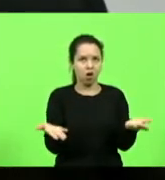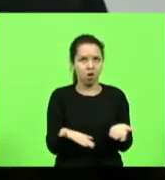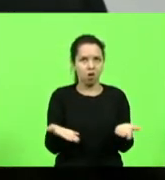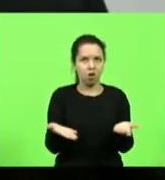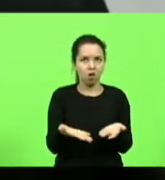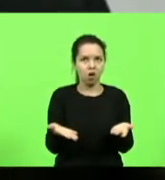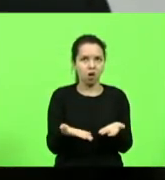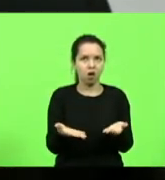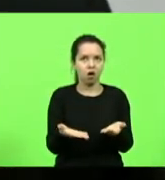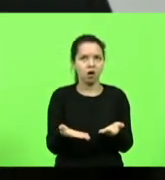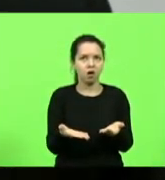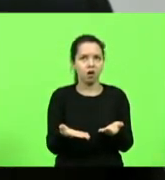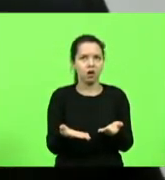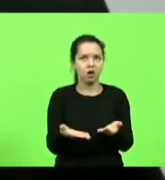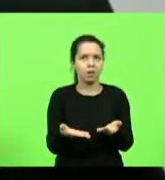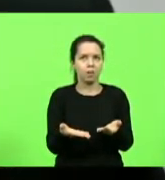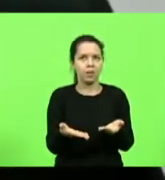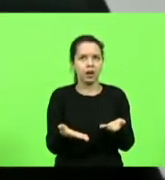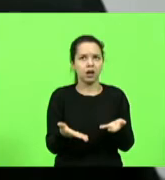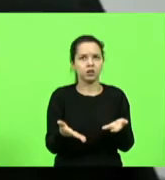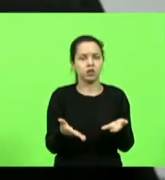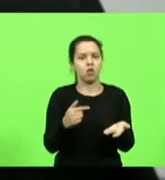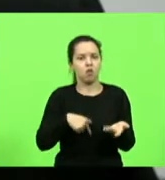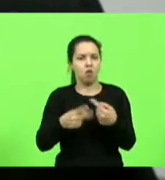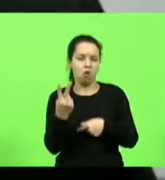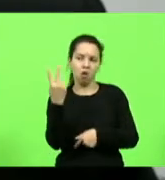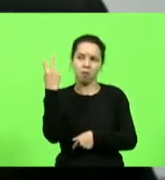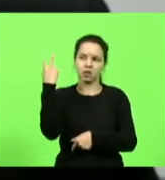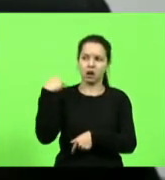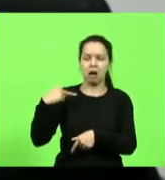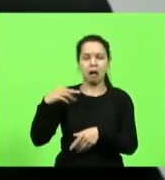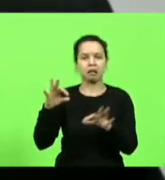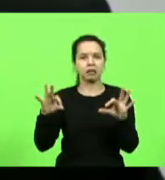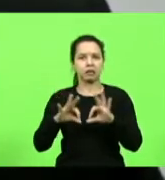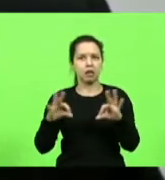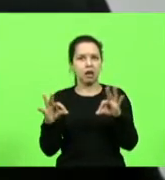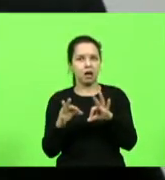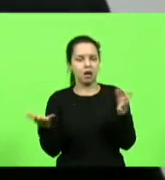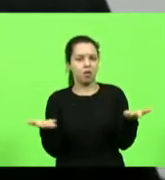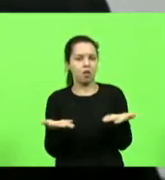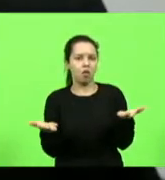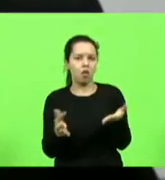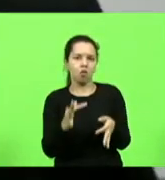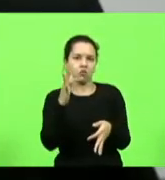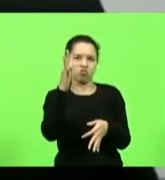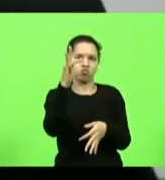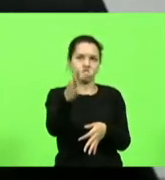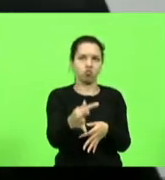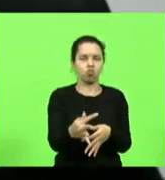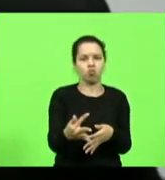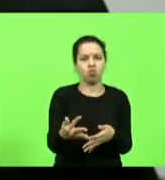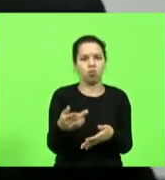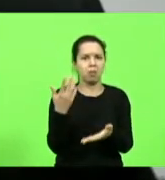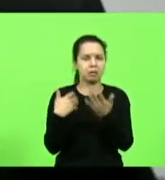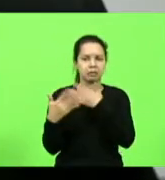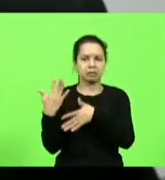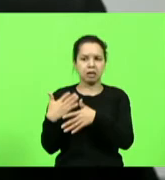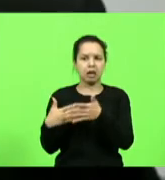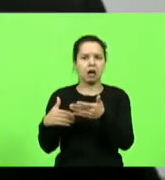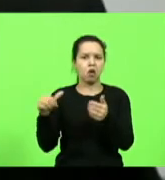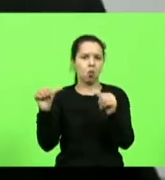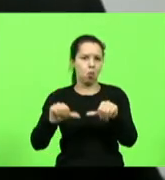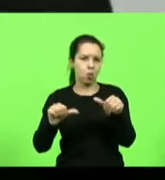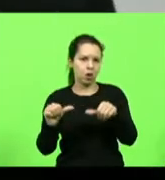fazendo um mandato olhando pelo retrovisor, que as raízes amargas do que aconteceu com ele, de dois